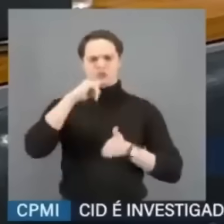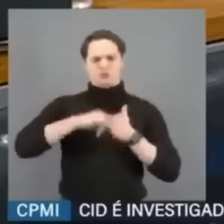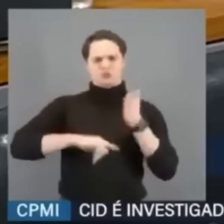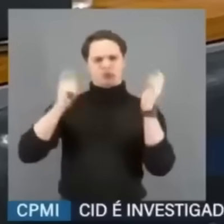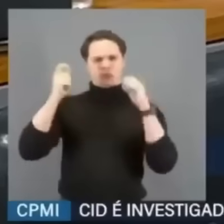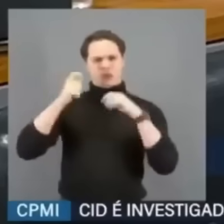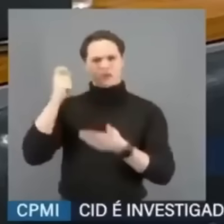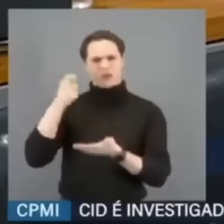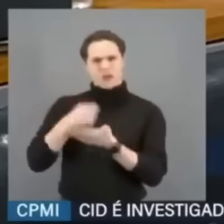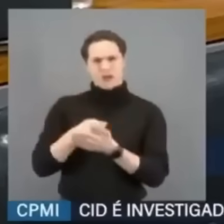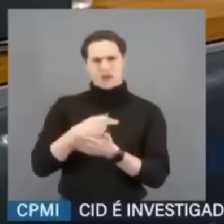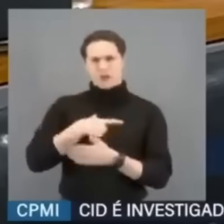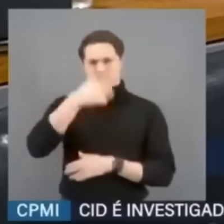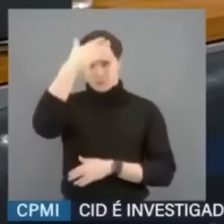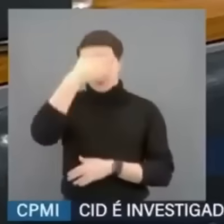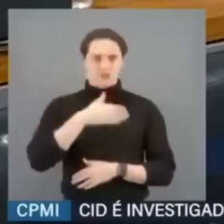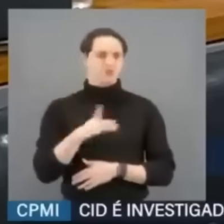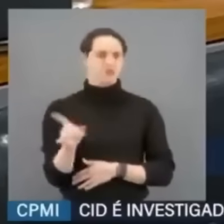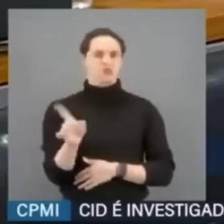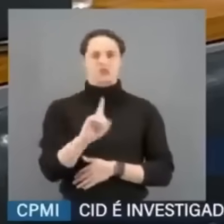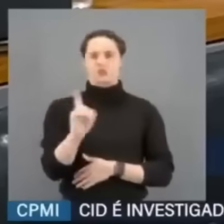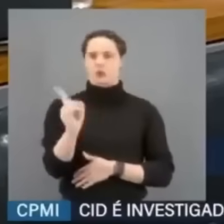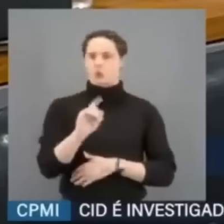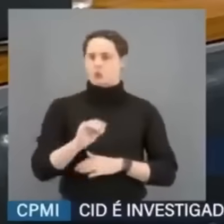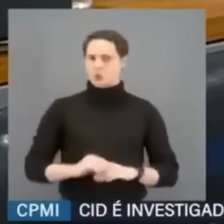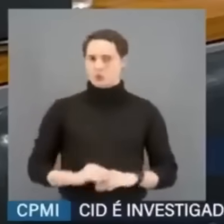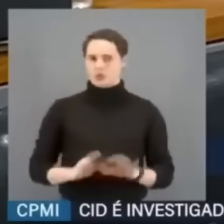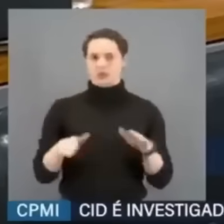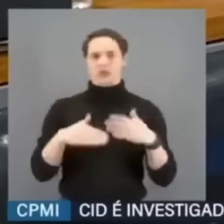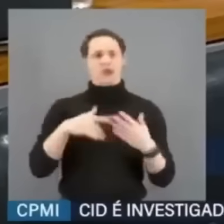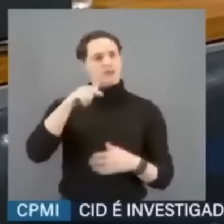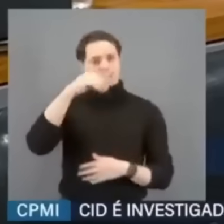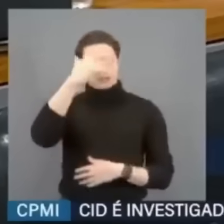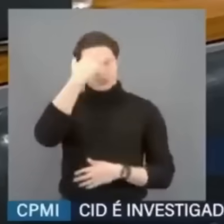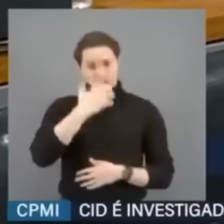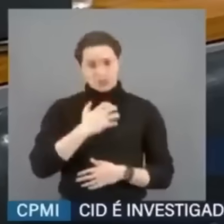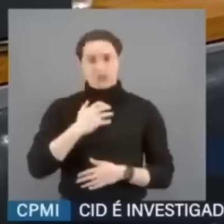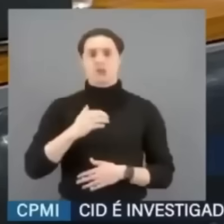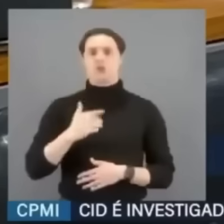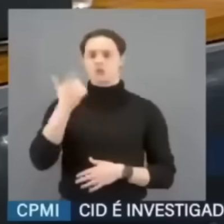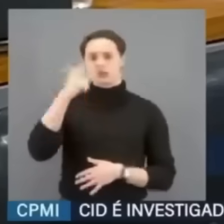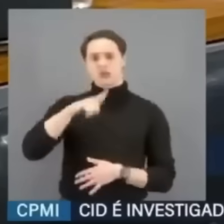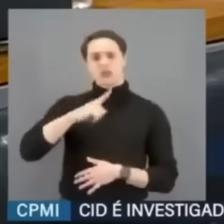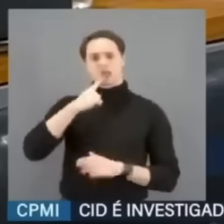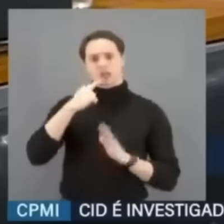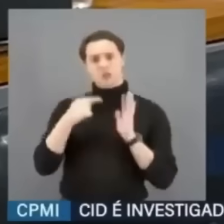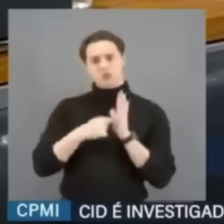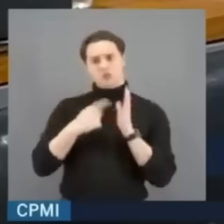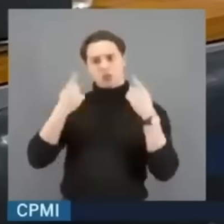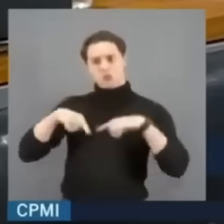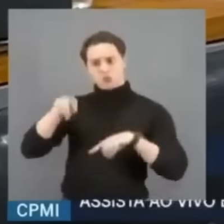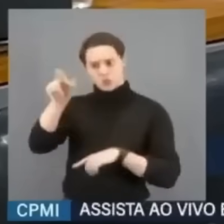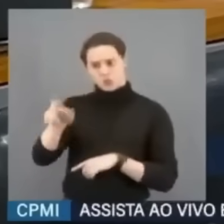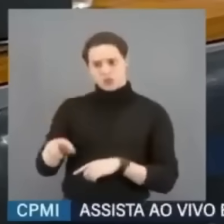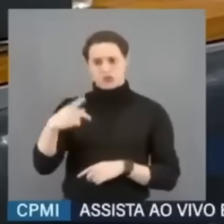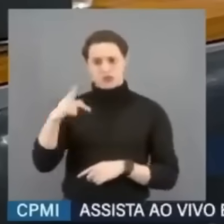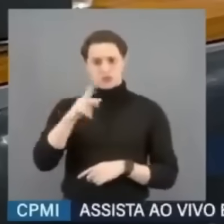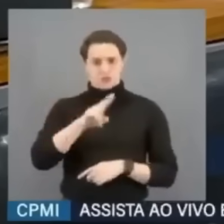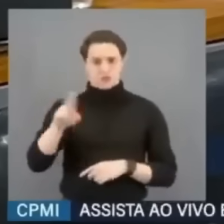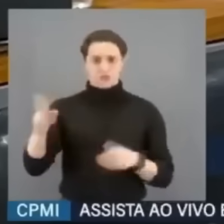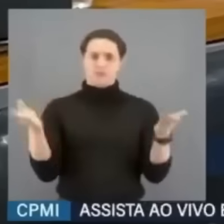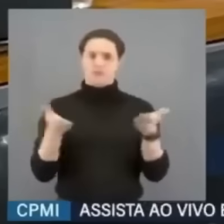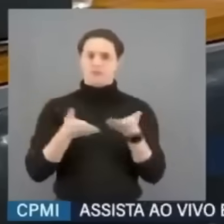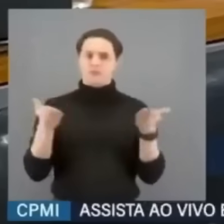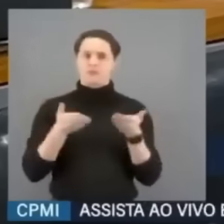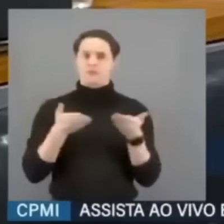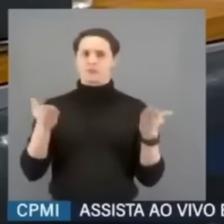apagar provas, não. Neste caso, é algo sério, que é mais uma denúncia que é feita ao senhor. Está agora